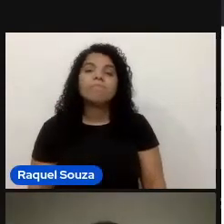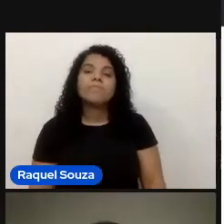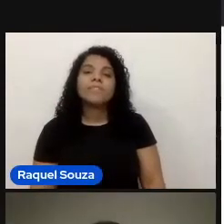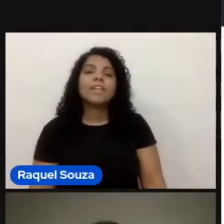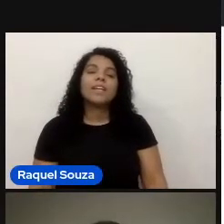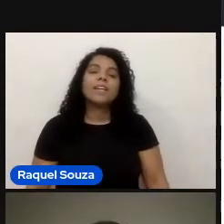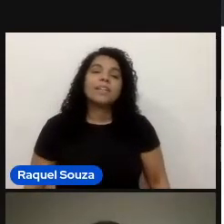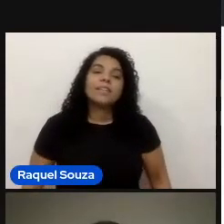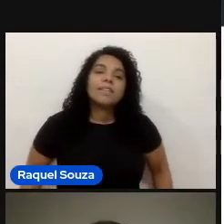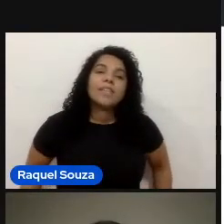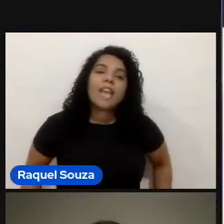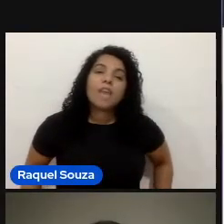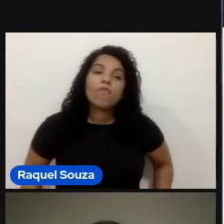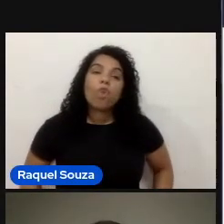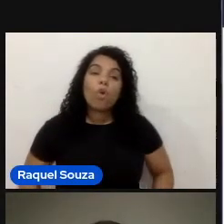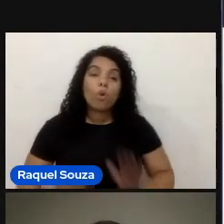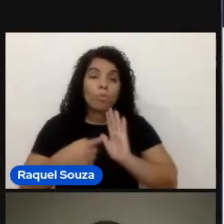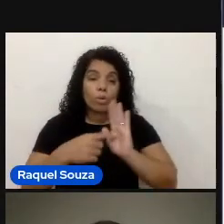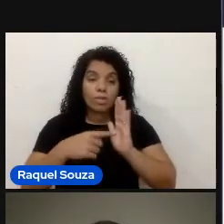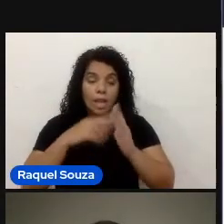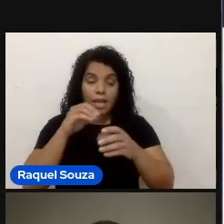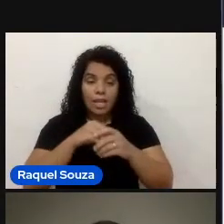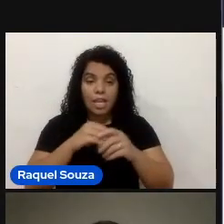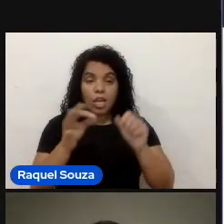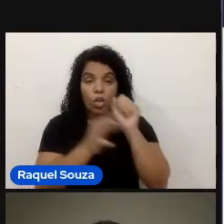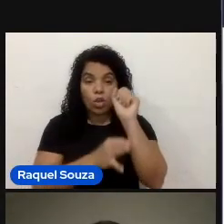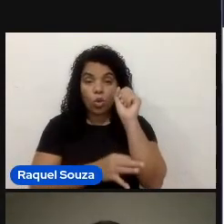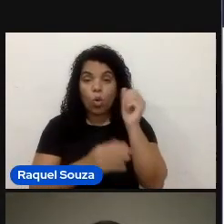Deixa eu mostrar aqui no código algumas coisas.